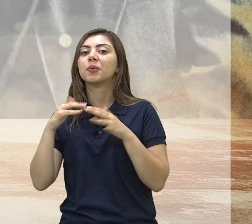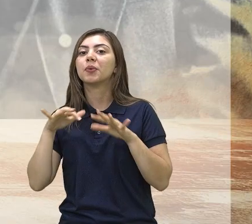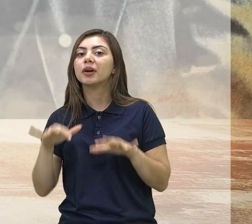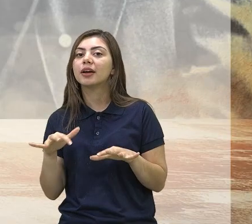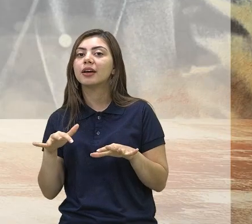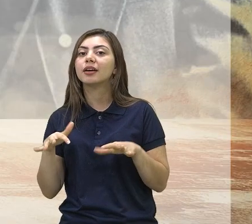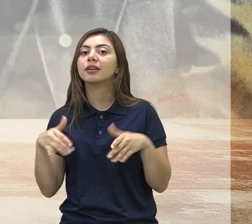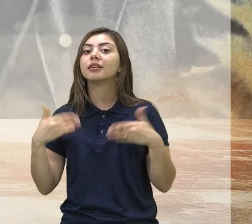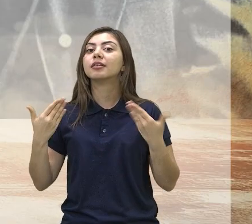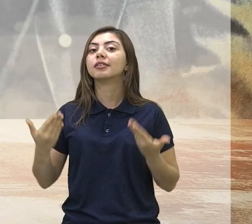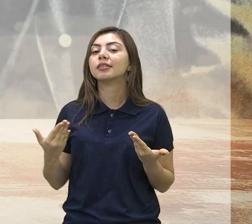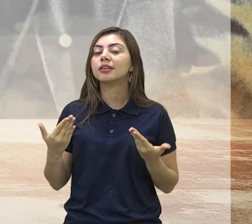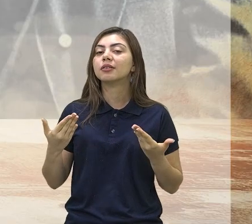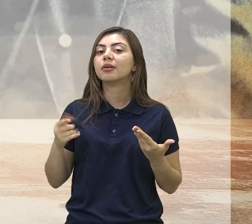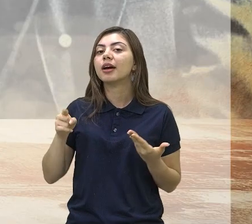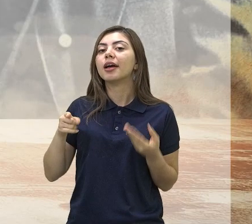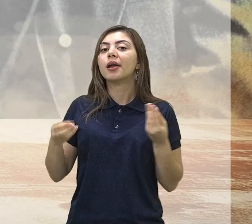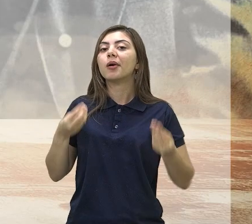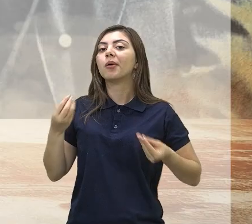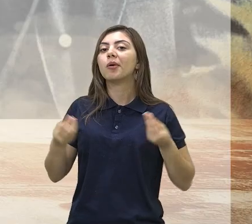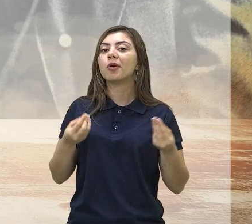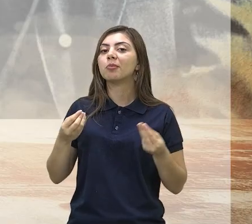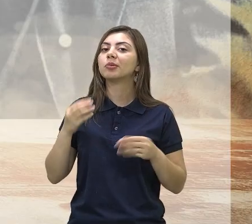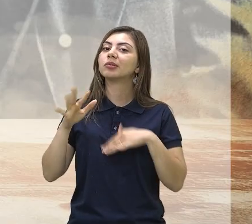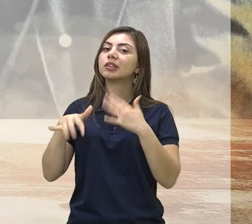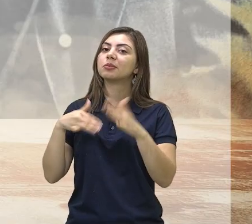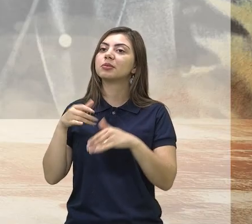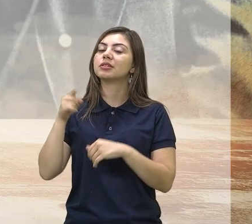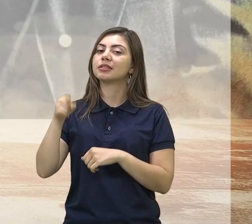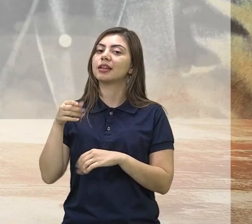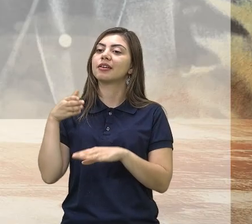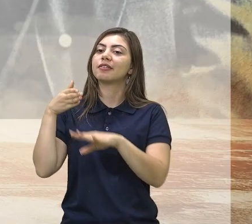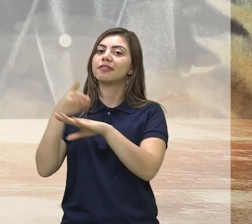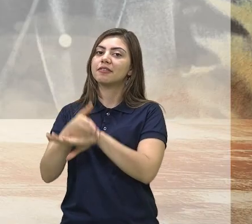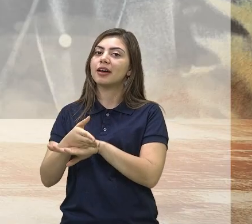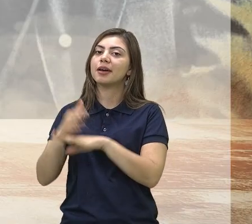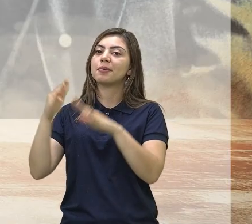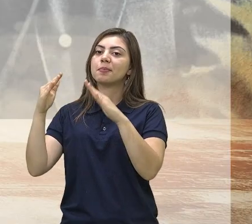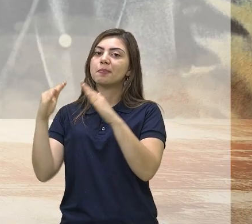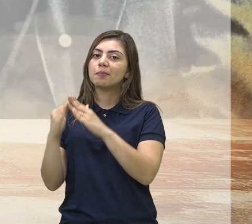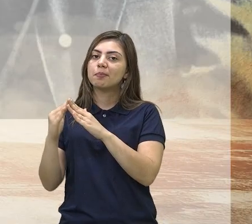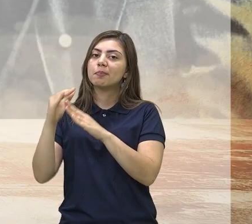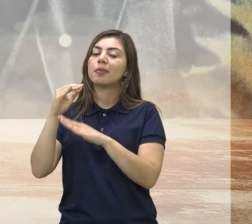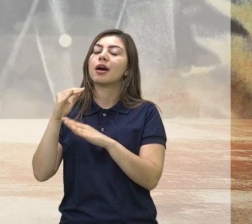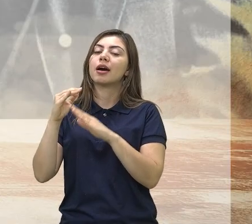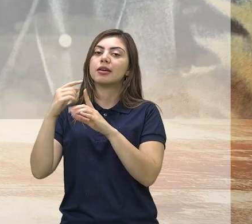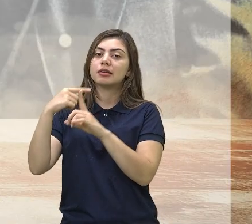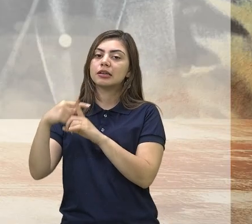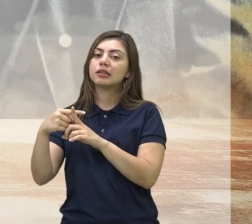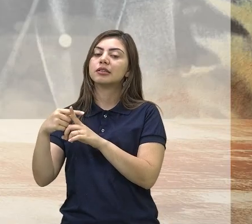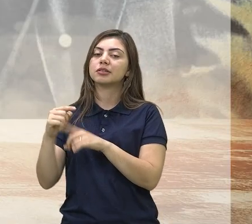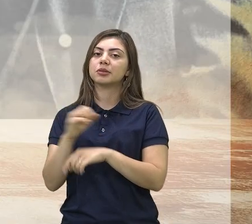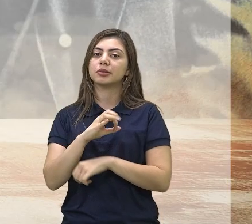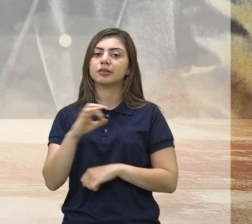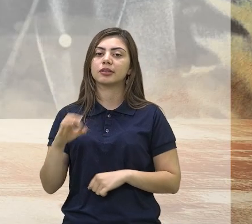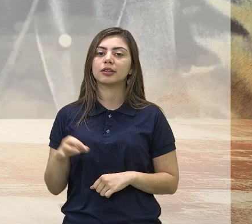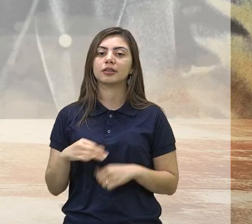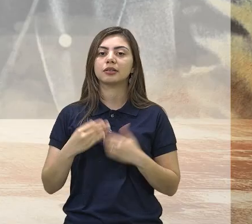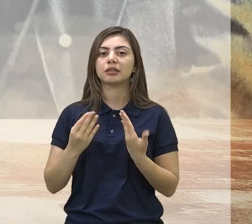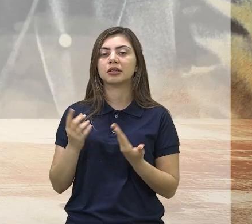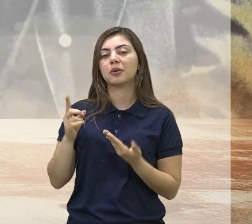tem posses, é o quê? Então, vai se tornar freira, vai para a igreja, né, vai para o convento. É uma forma de tolir,